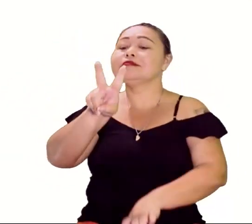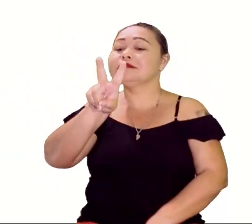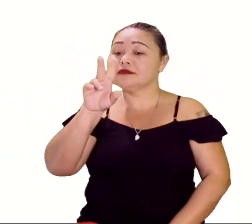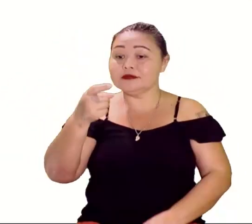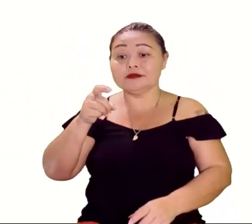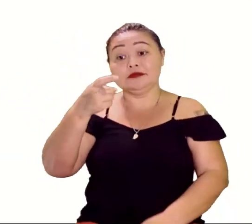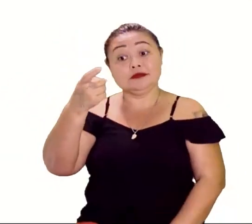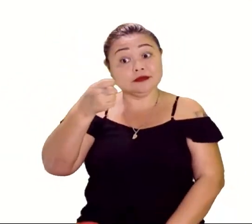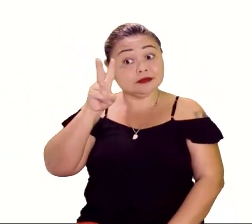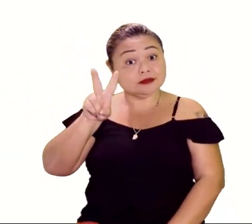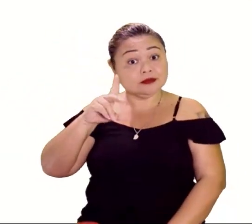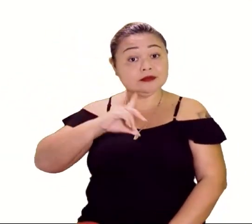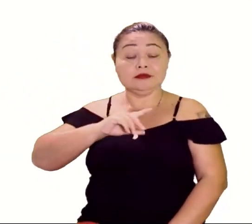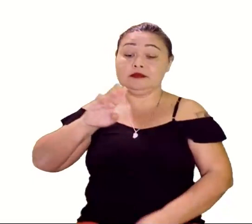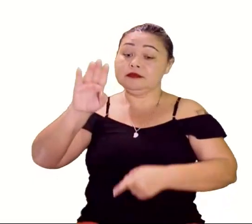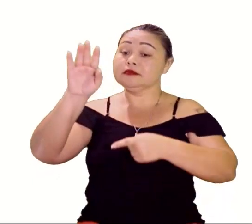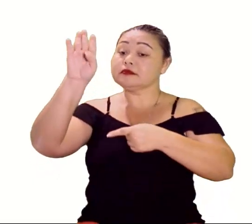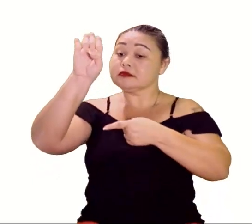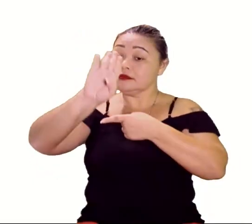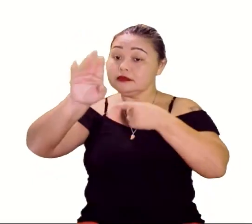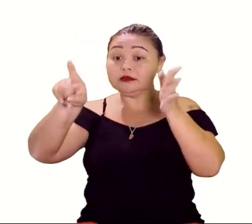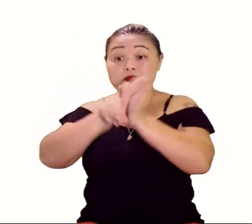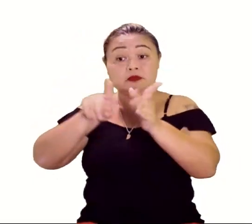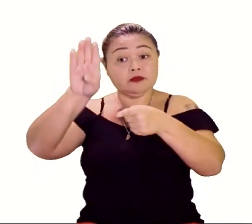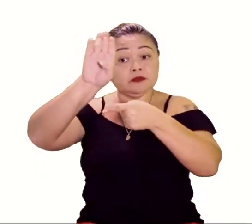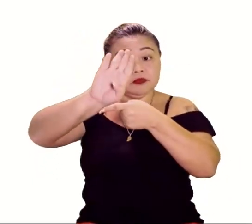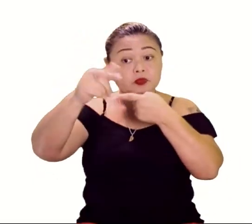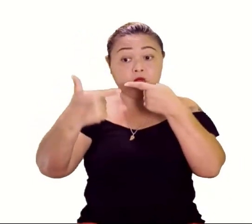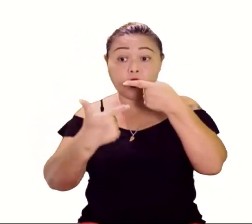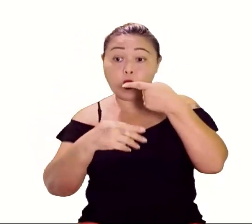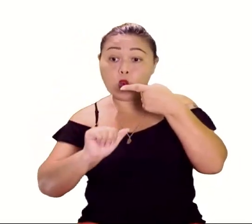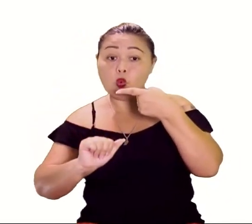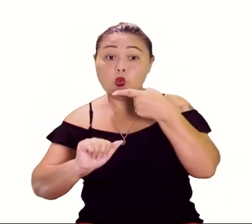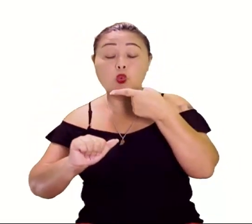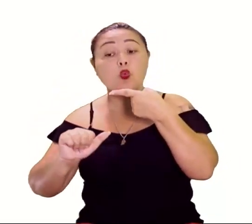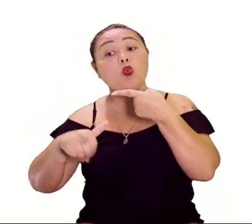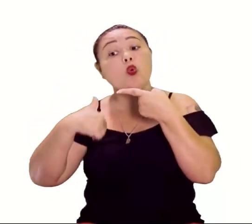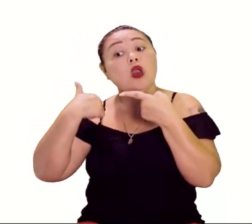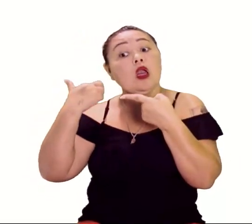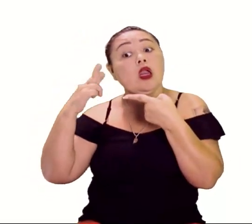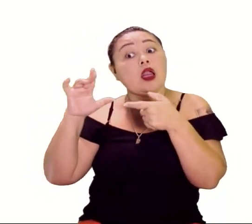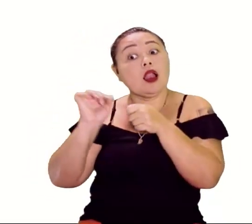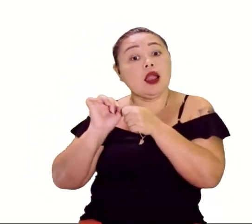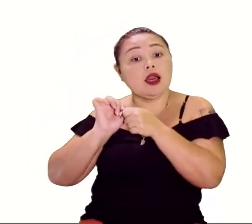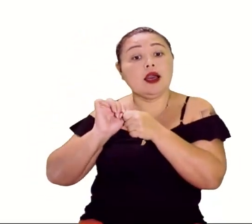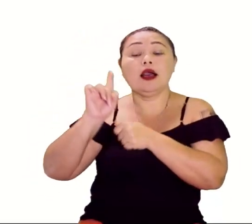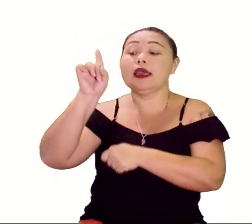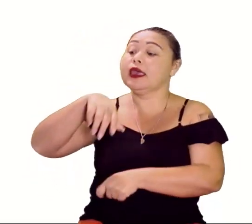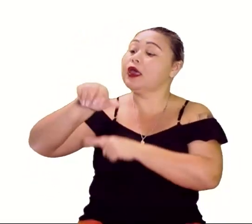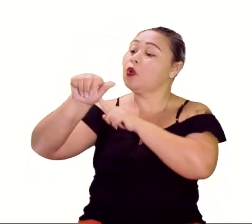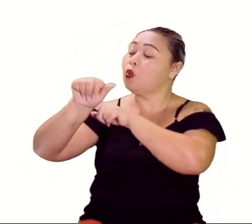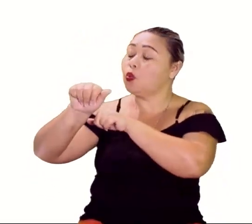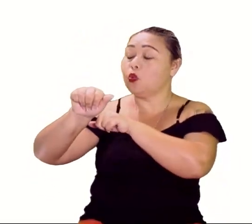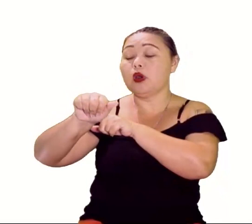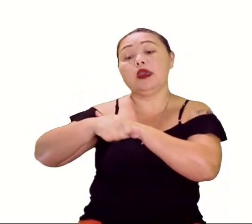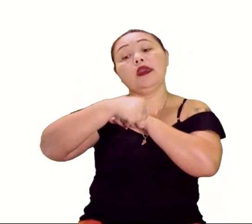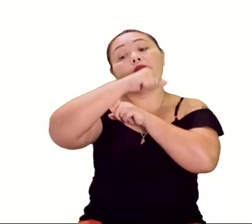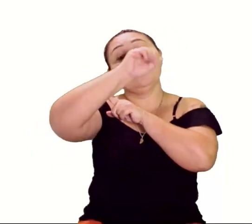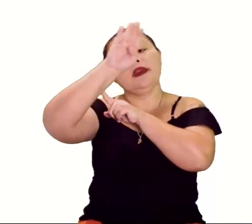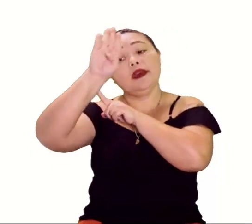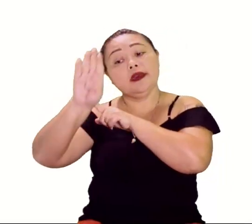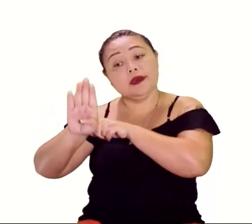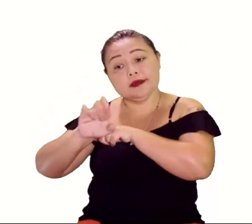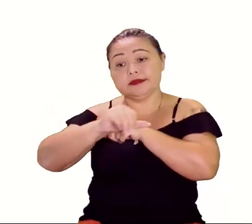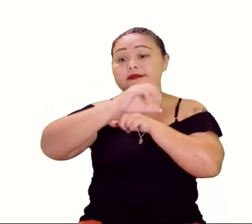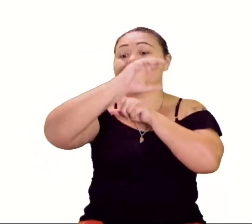vai ser menos b sobre 2a. E assim nós vamos. E aí, claro que a gente tem que lembrar quem é o a, quem é o